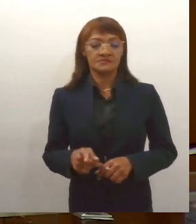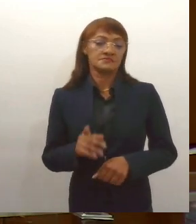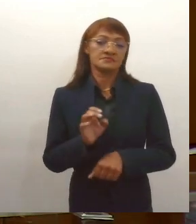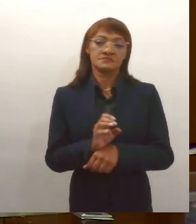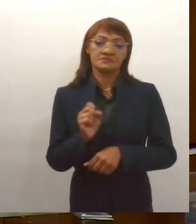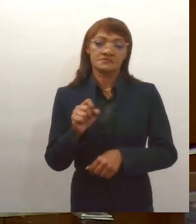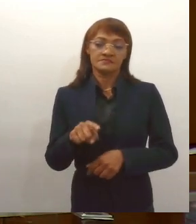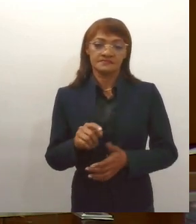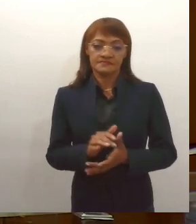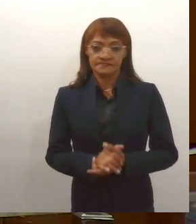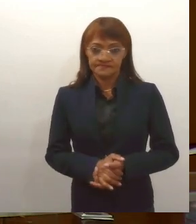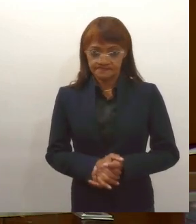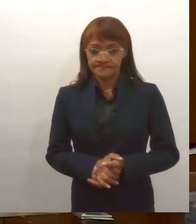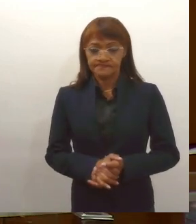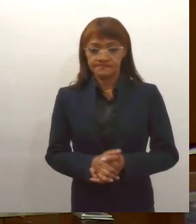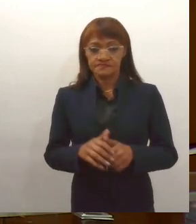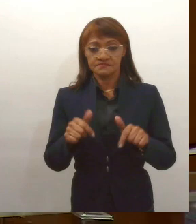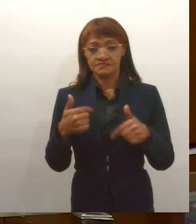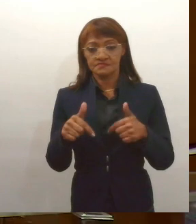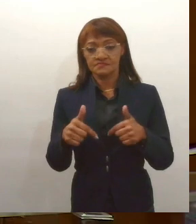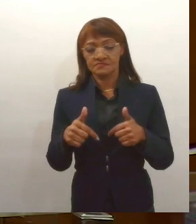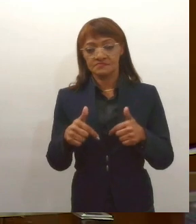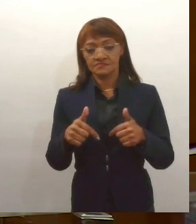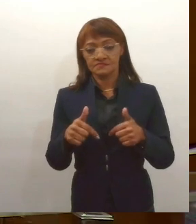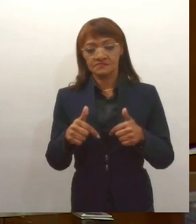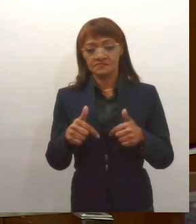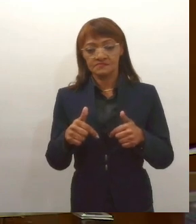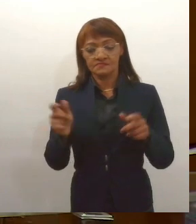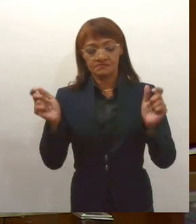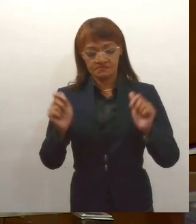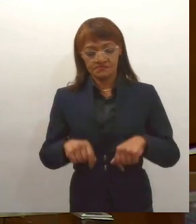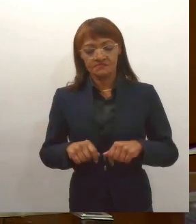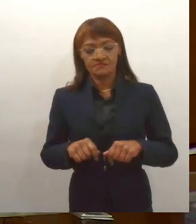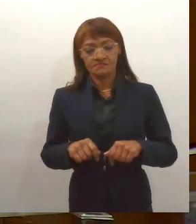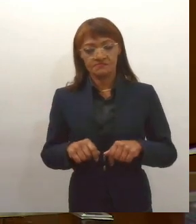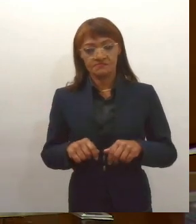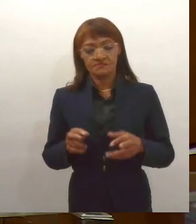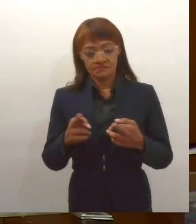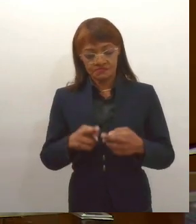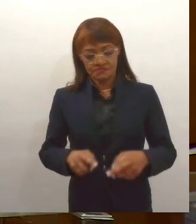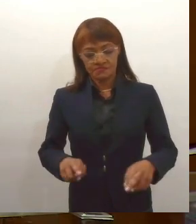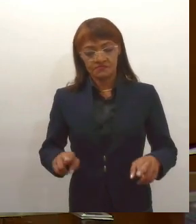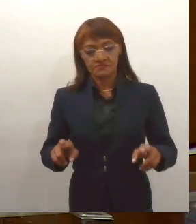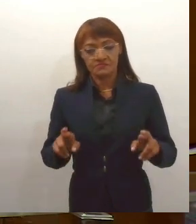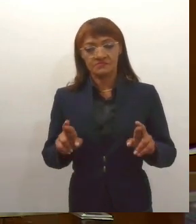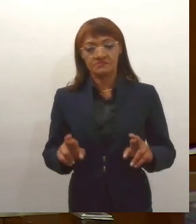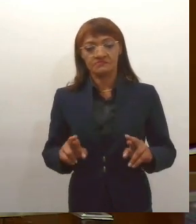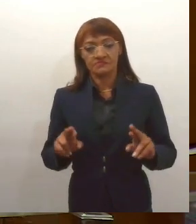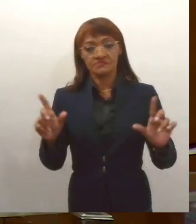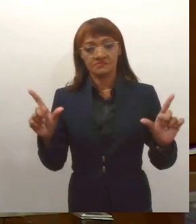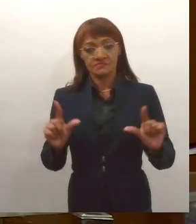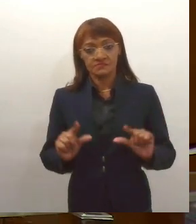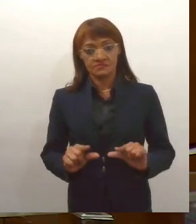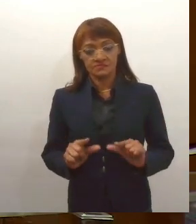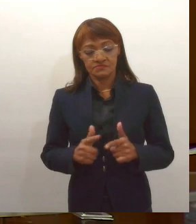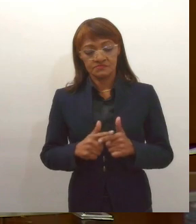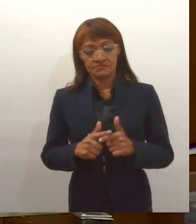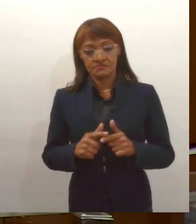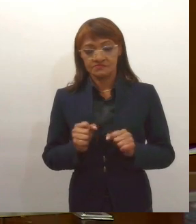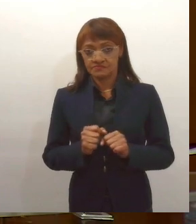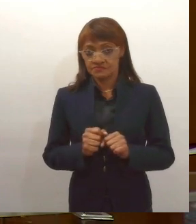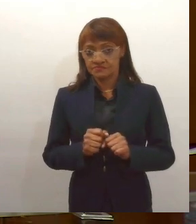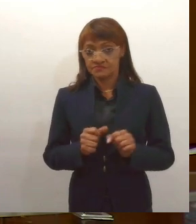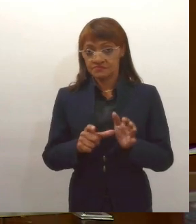ser amenizada esse problema e para finalizar aproveitar também a